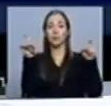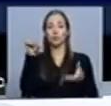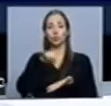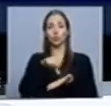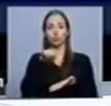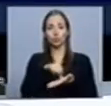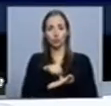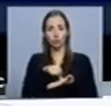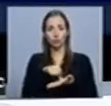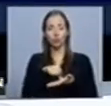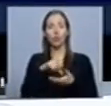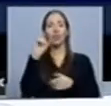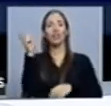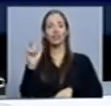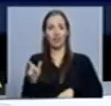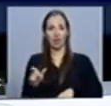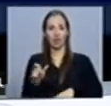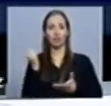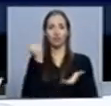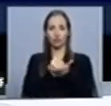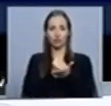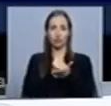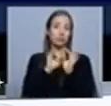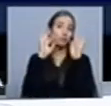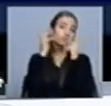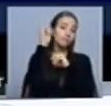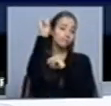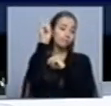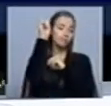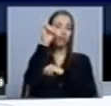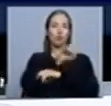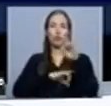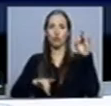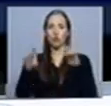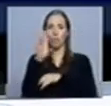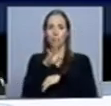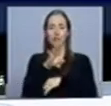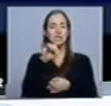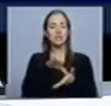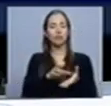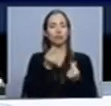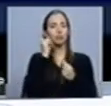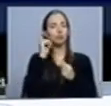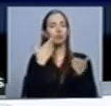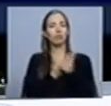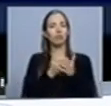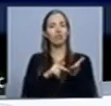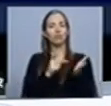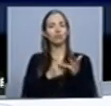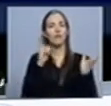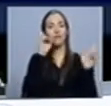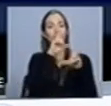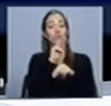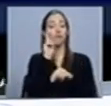Incubação Empresarial de Itália, da Agência Espacial Europeia. E estes centros são fundamentais para a inovação tecnológica, como vamos ver também daqui um bocado, no